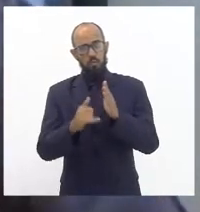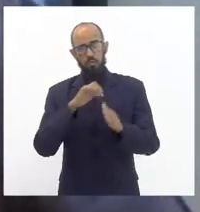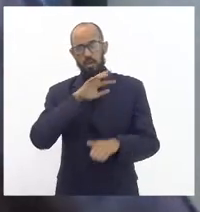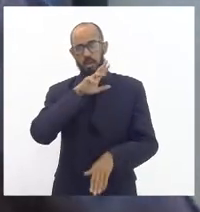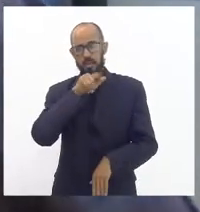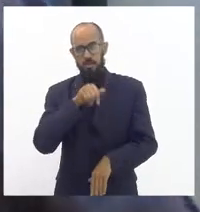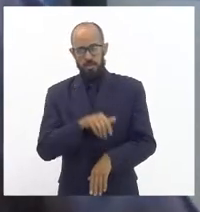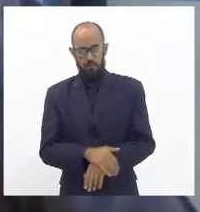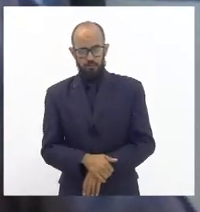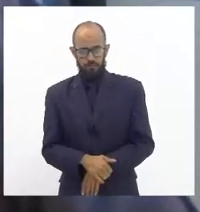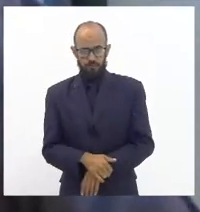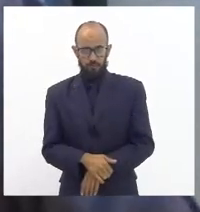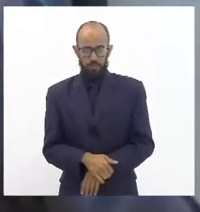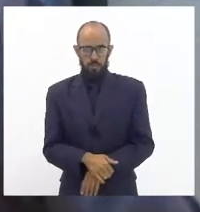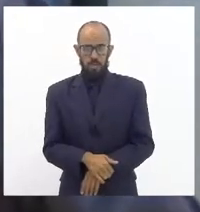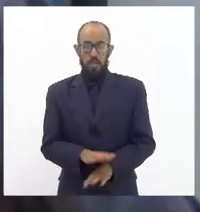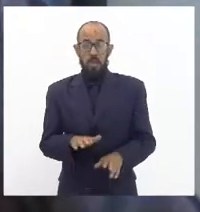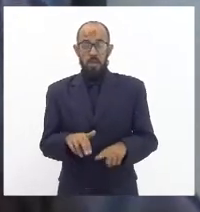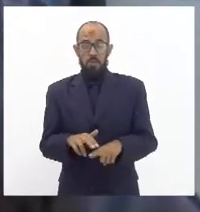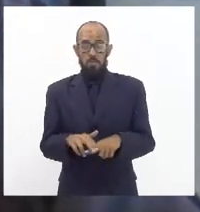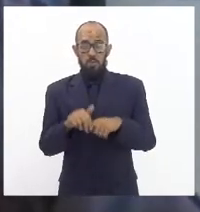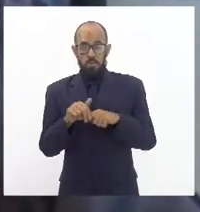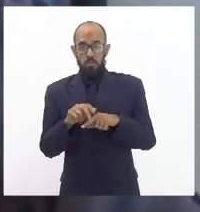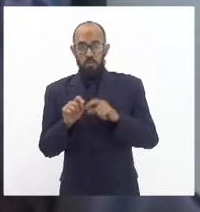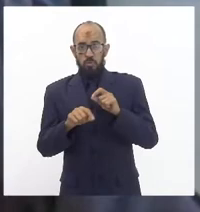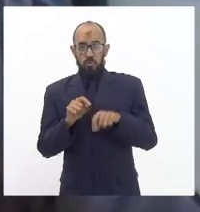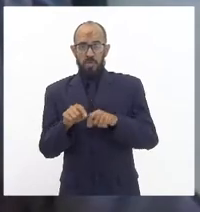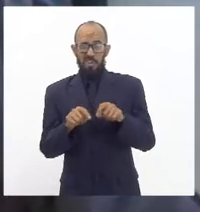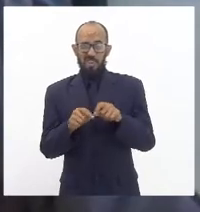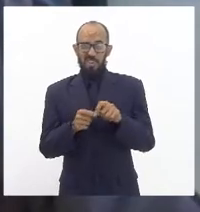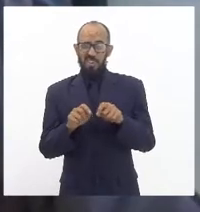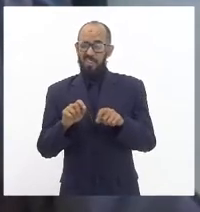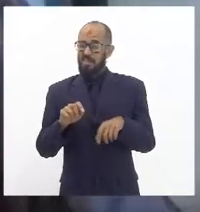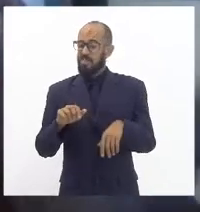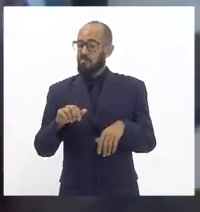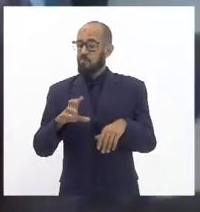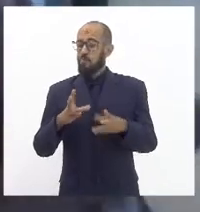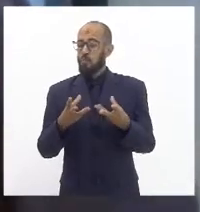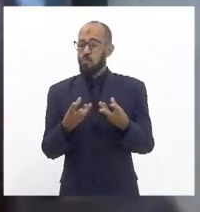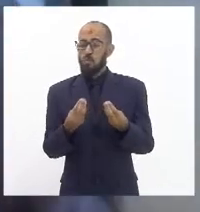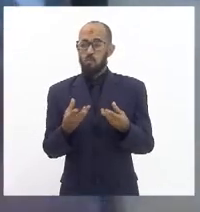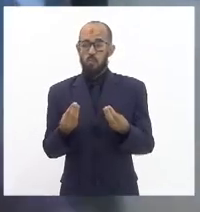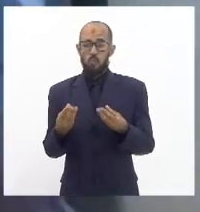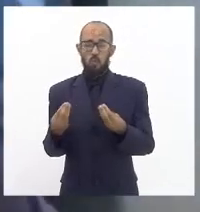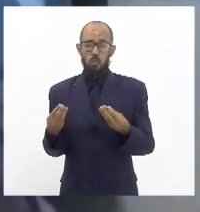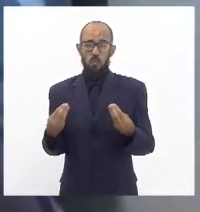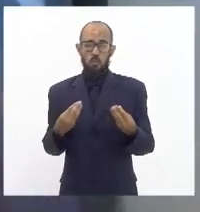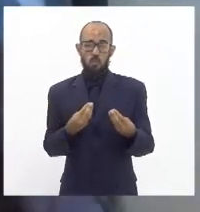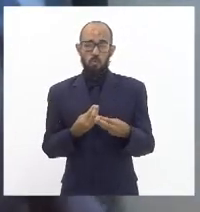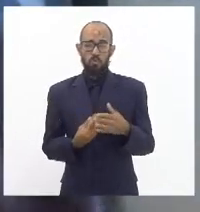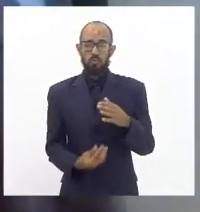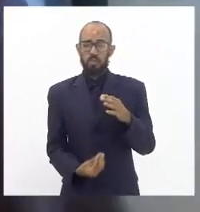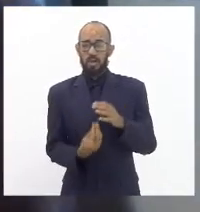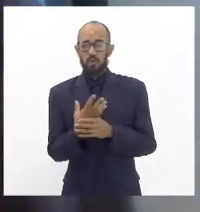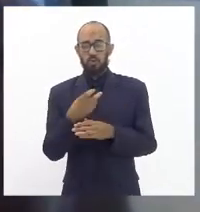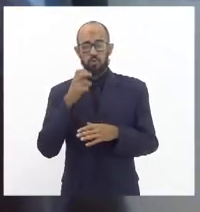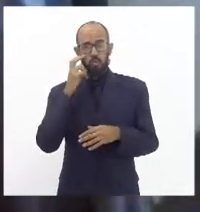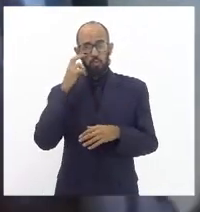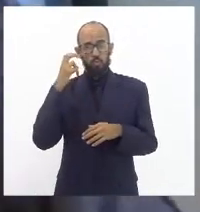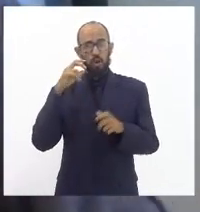amostra é um isso centena a centena de produtores culturais vão poder voltar